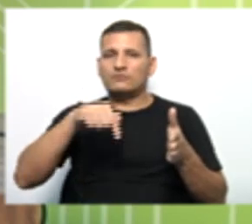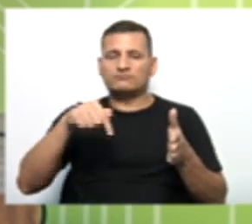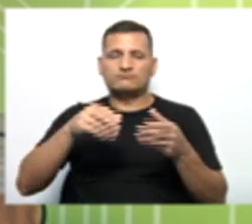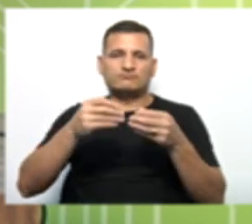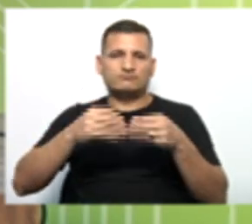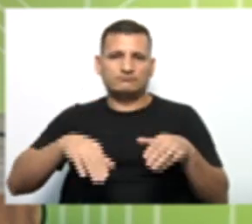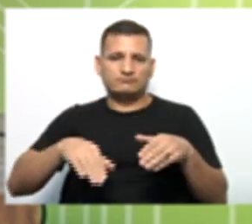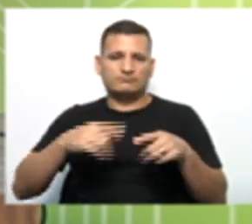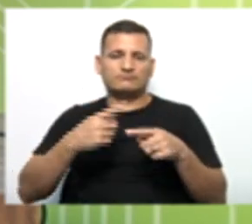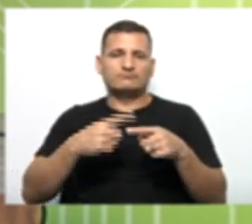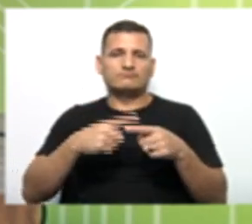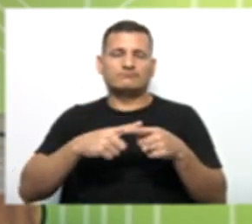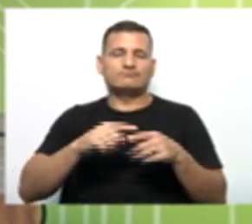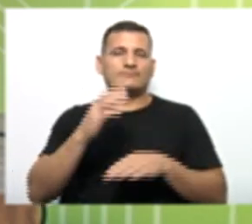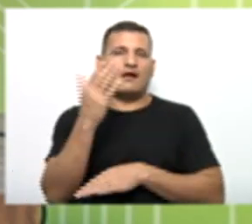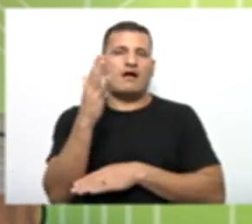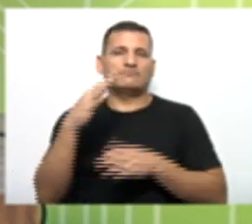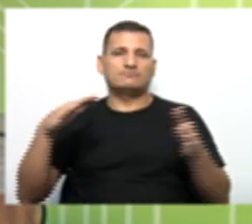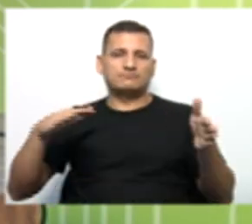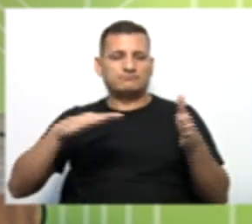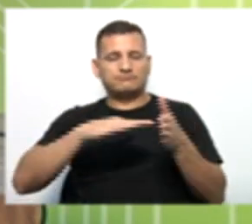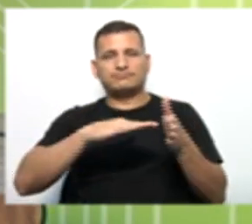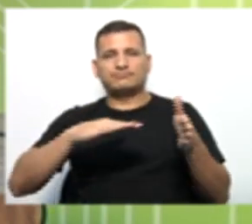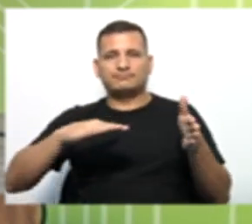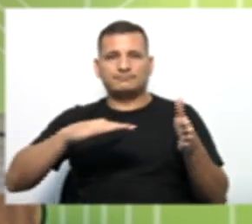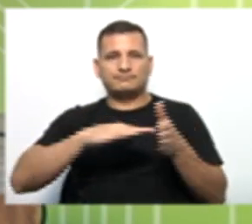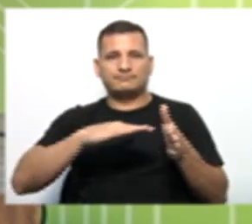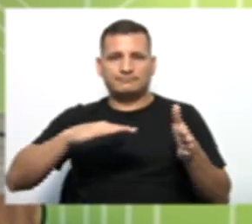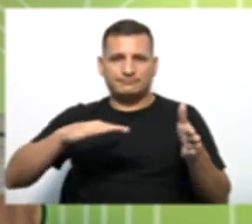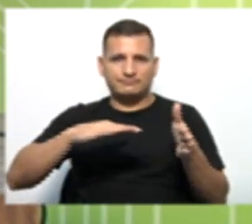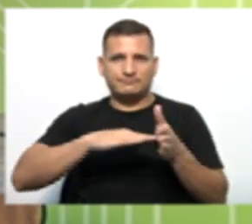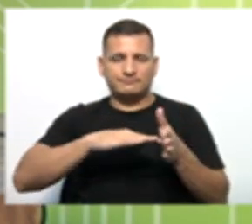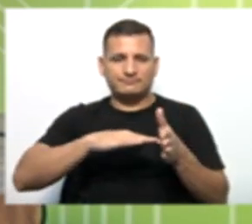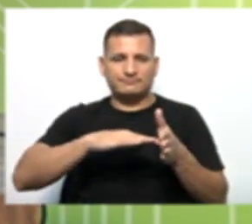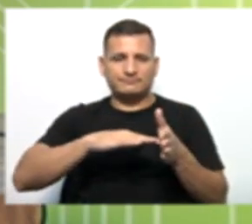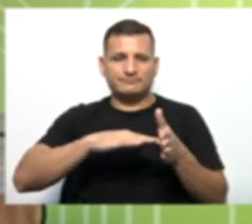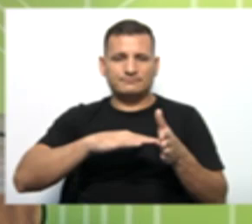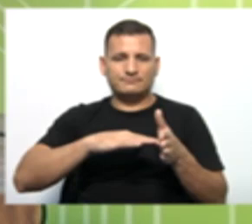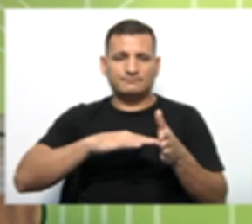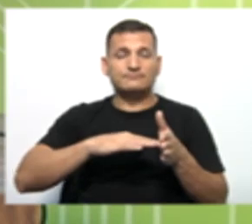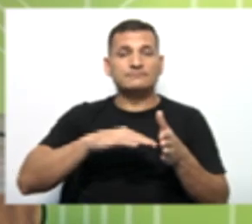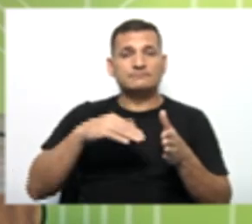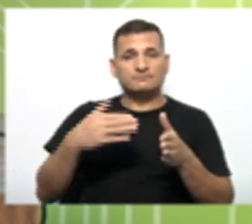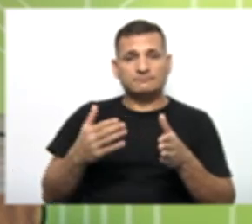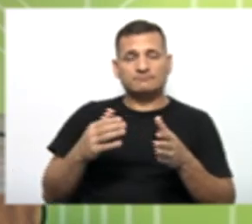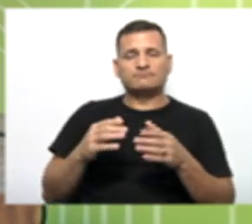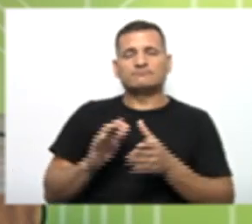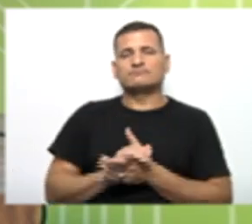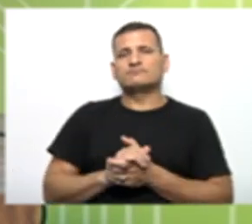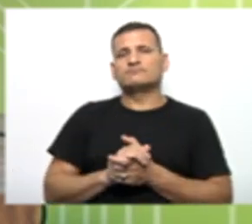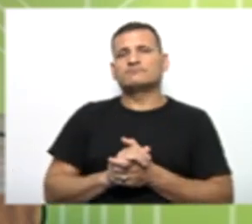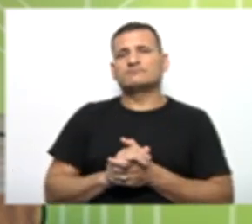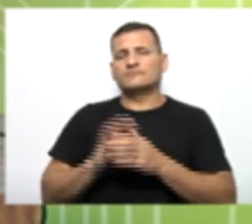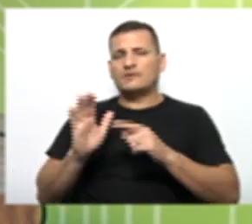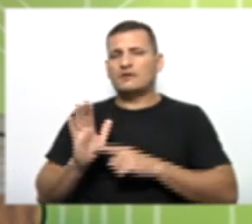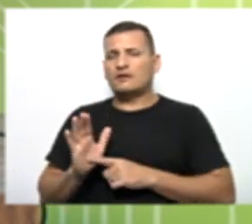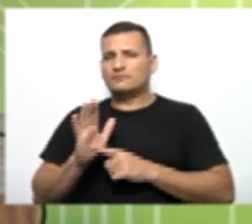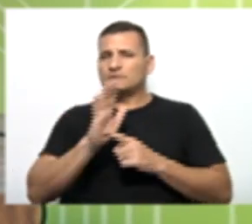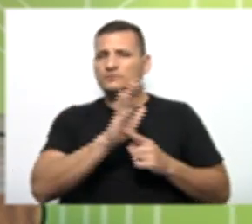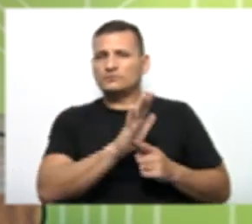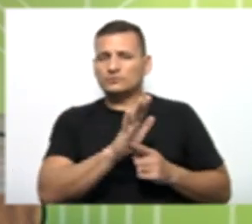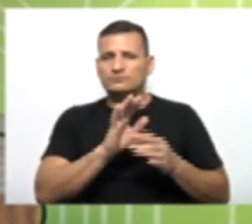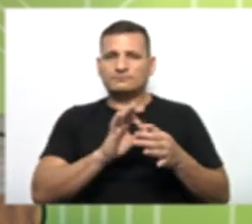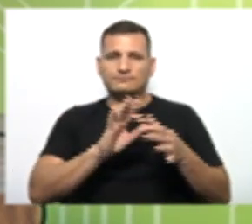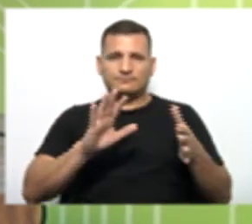porque os troncos ficariam retidos. Então, quando apresentaram o plano de licença prévia,